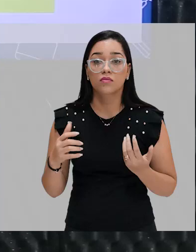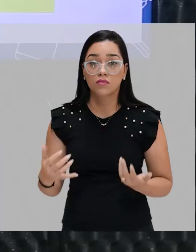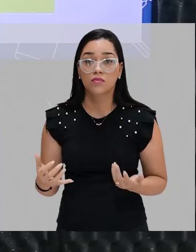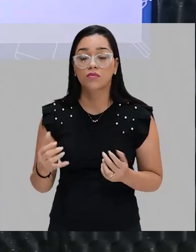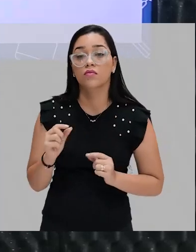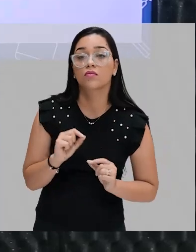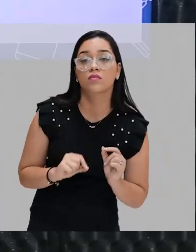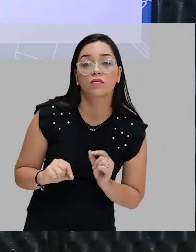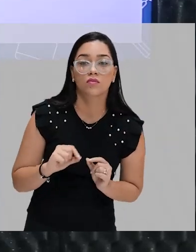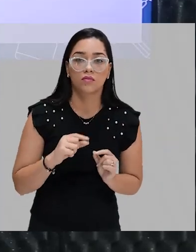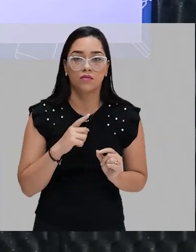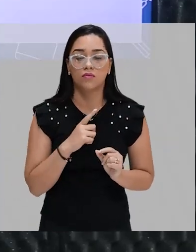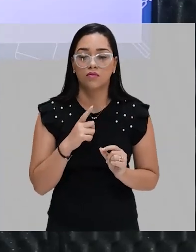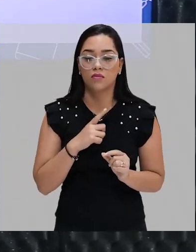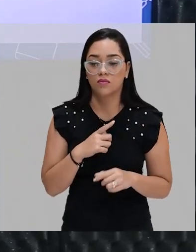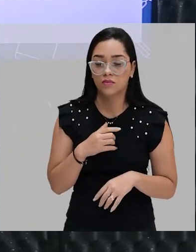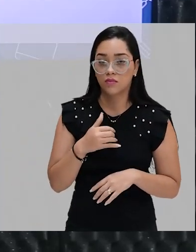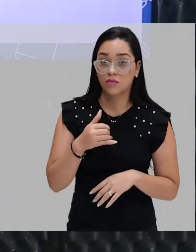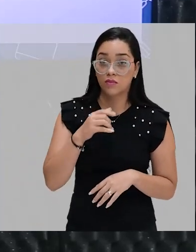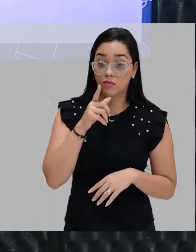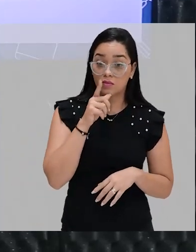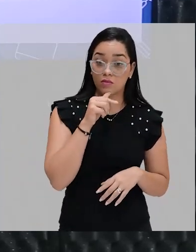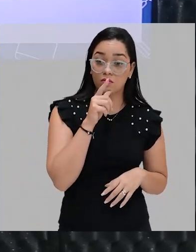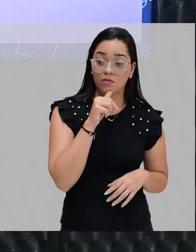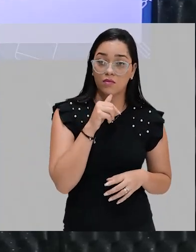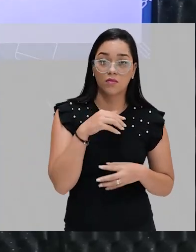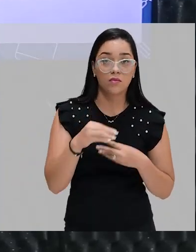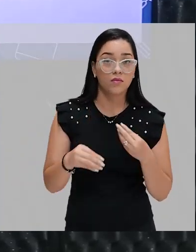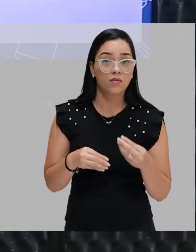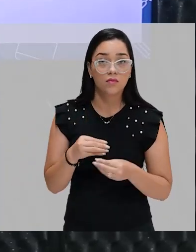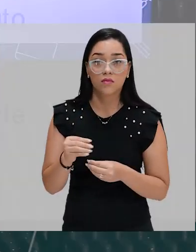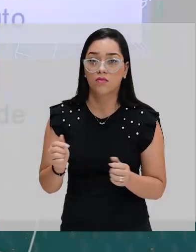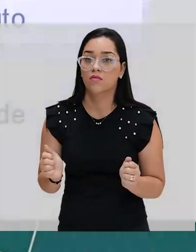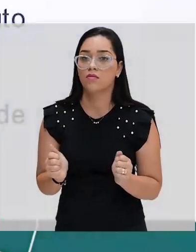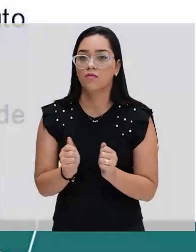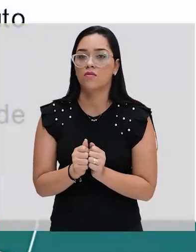considerar que a água e óleo não se misturam.